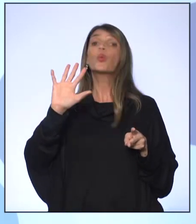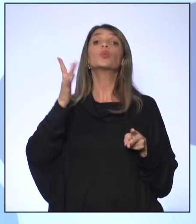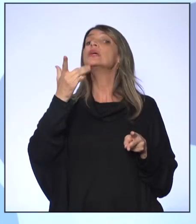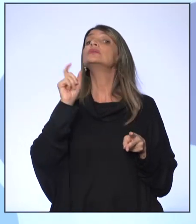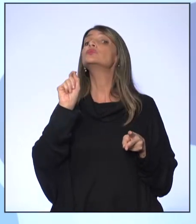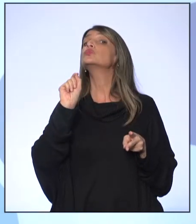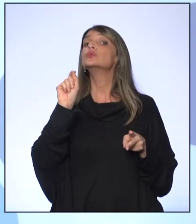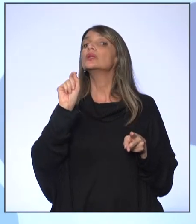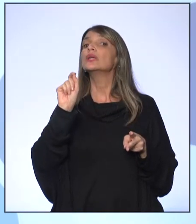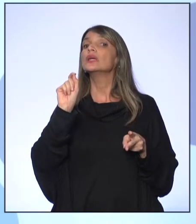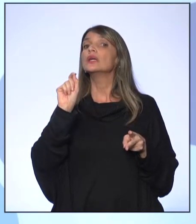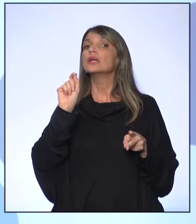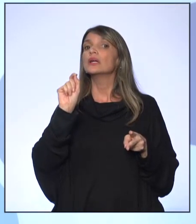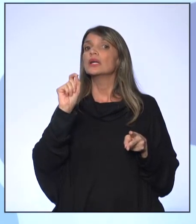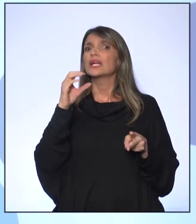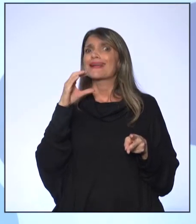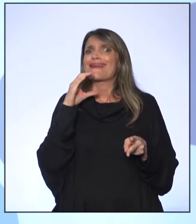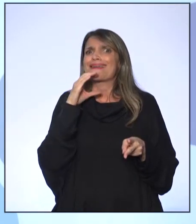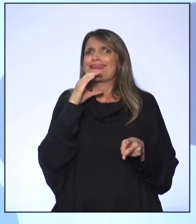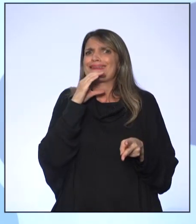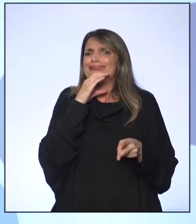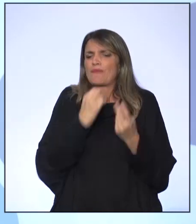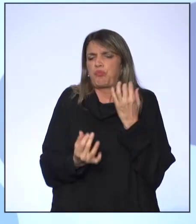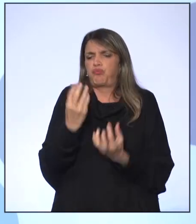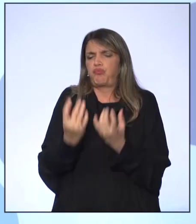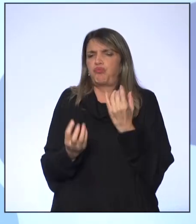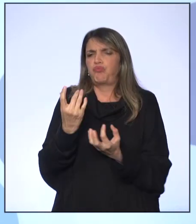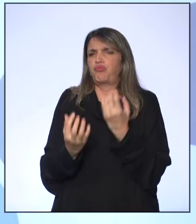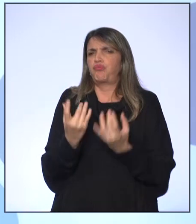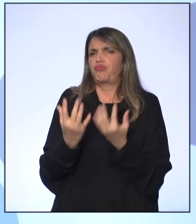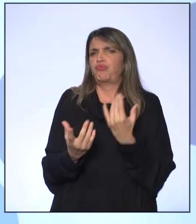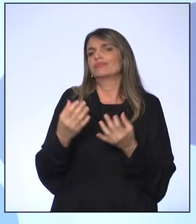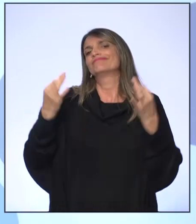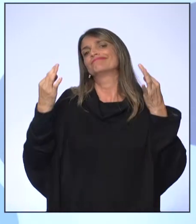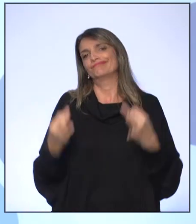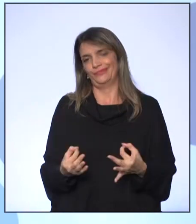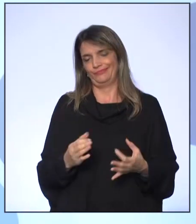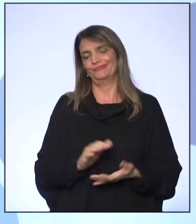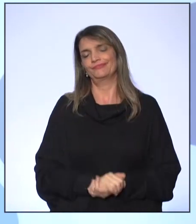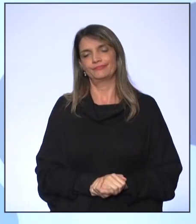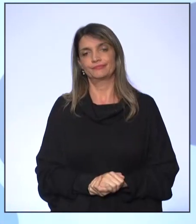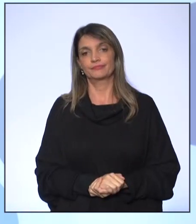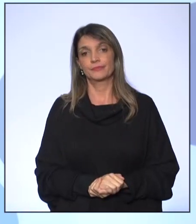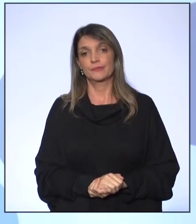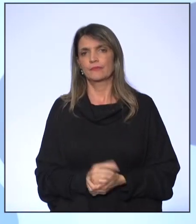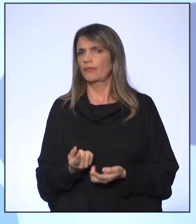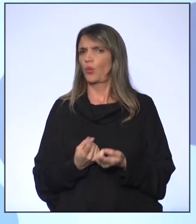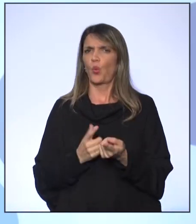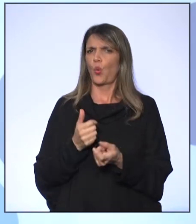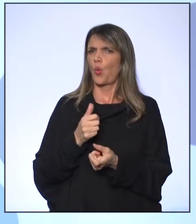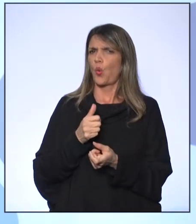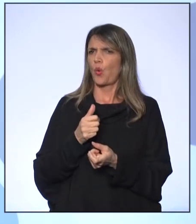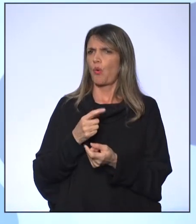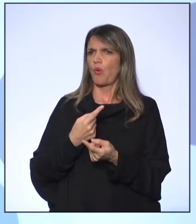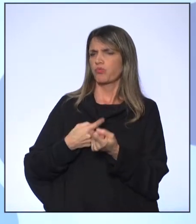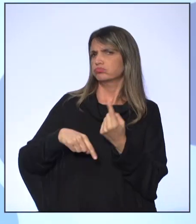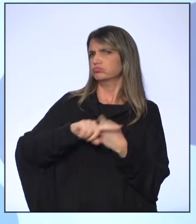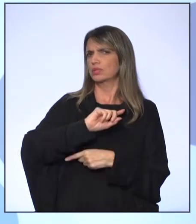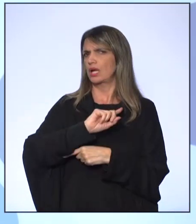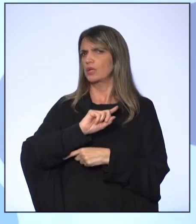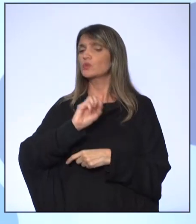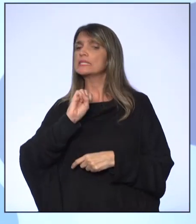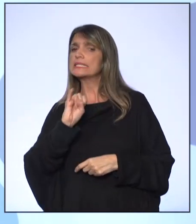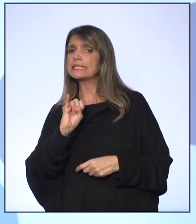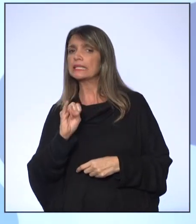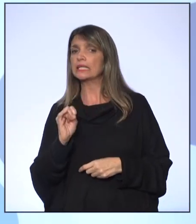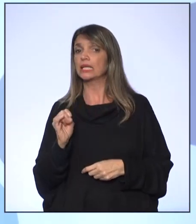um superaquecimento no aparelho e você vai queimá-lo com certeza. E o contrário, e se seu aparelho foi projetado para funcionar